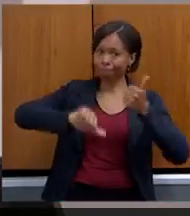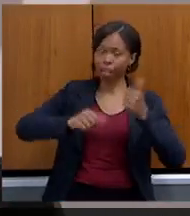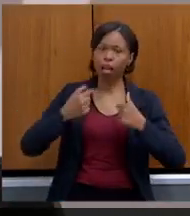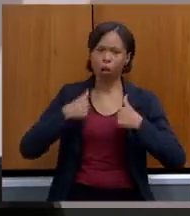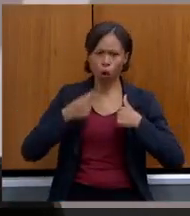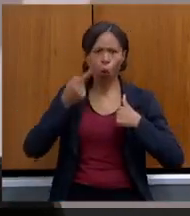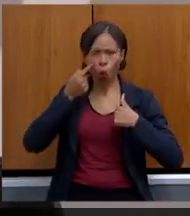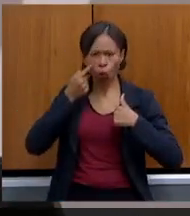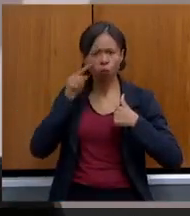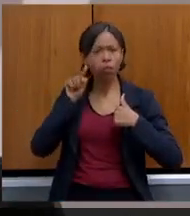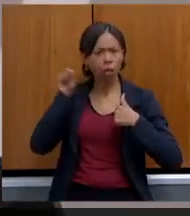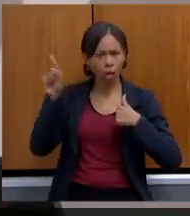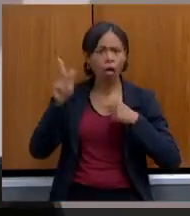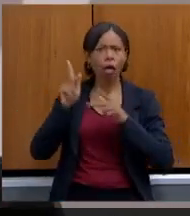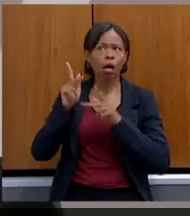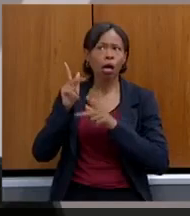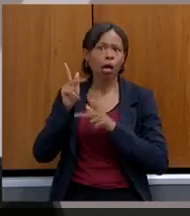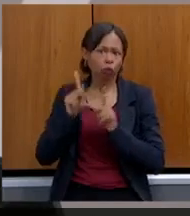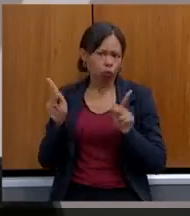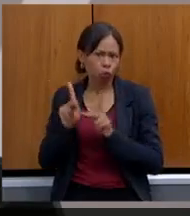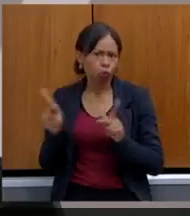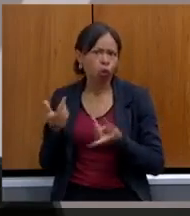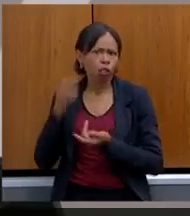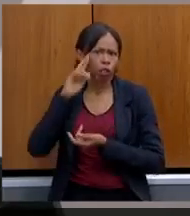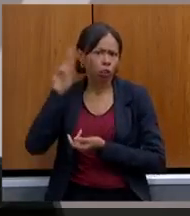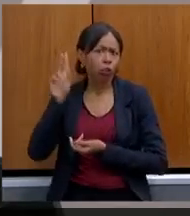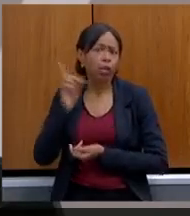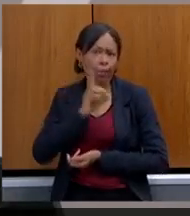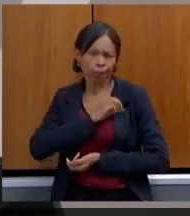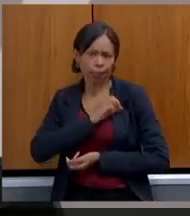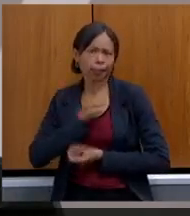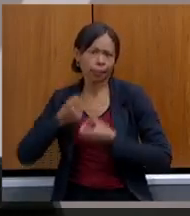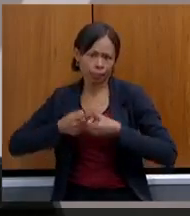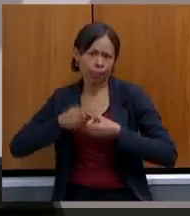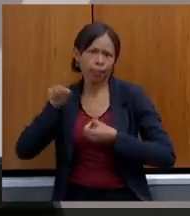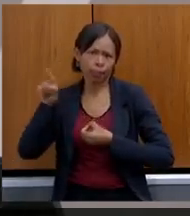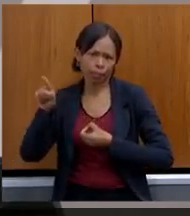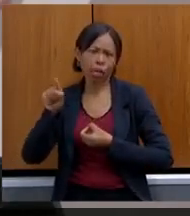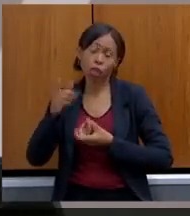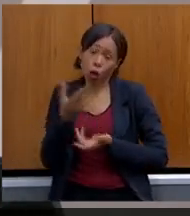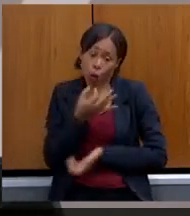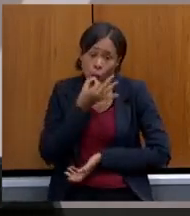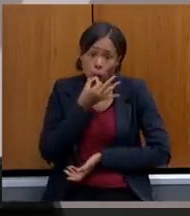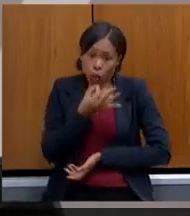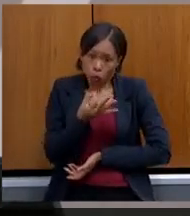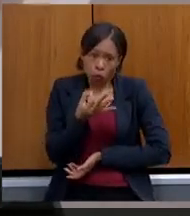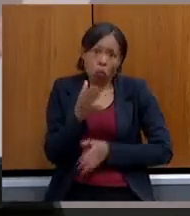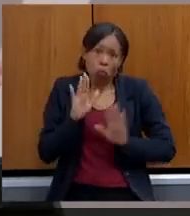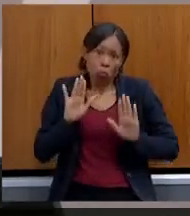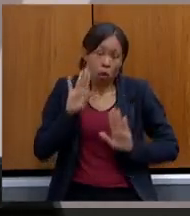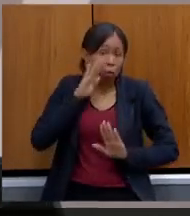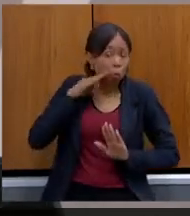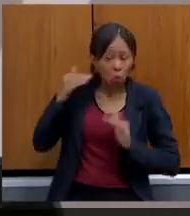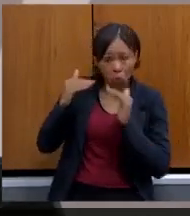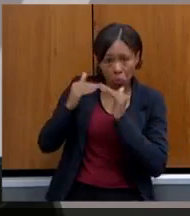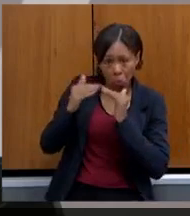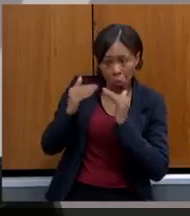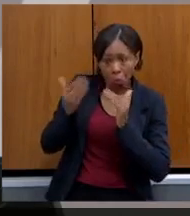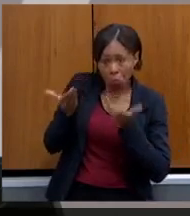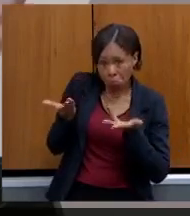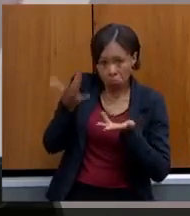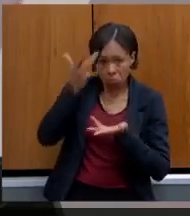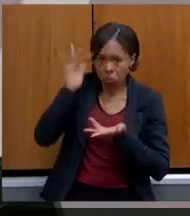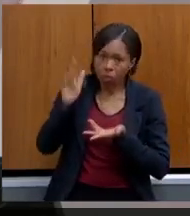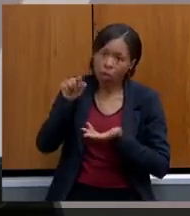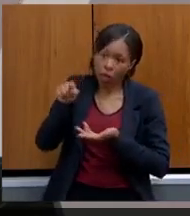cidade Divinópolis dos professores da cidade Divinópolis é uma sugestão que eu acho que não sei se a Beatriz concorda também porque eu queria ouvir a Beatriz também que a